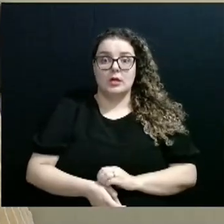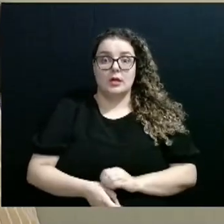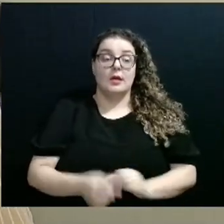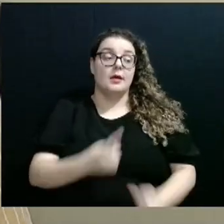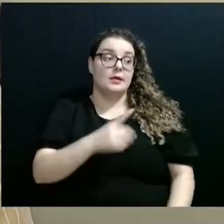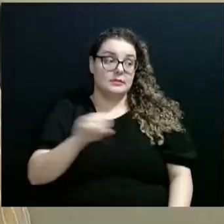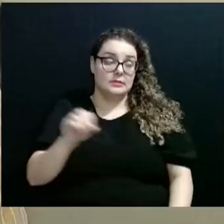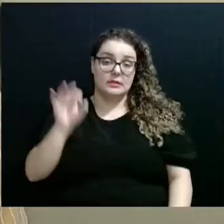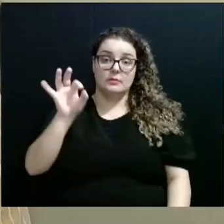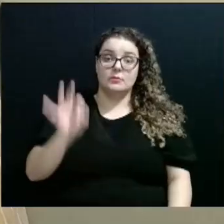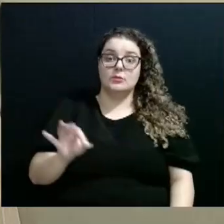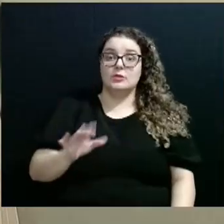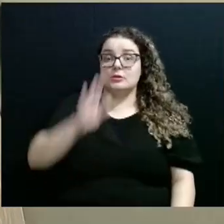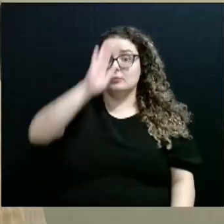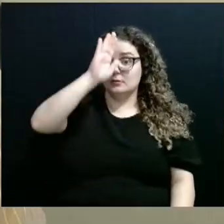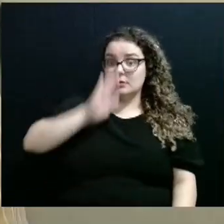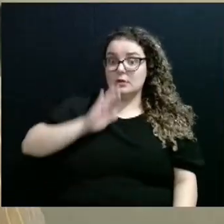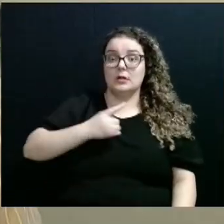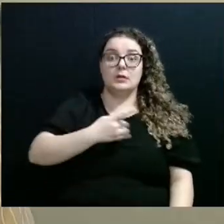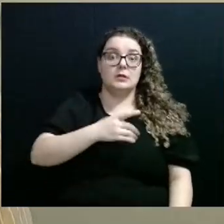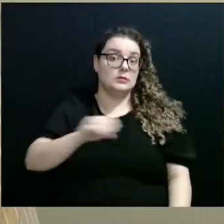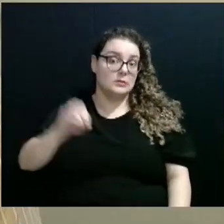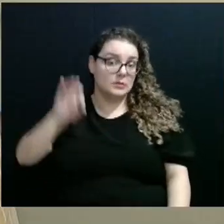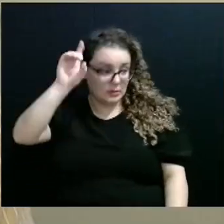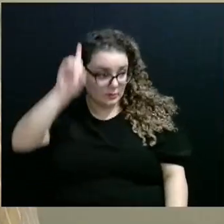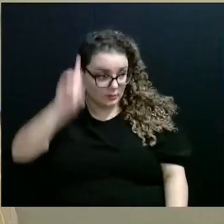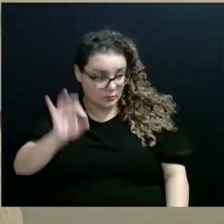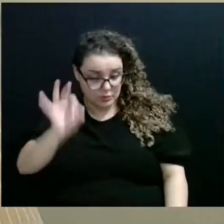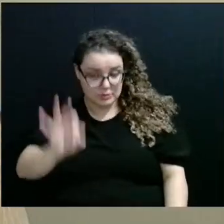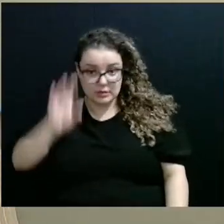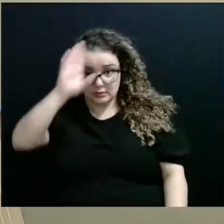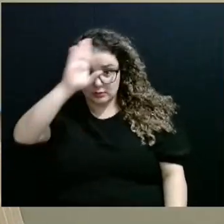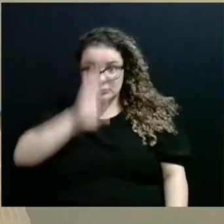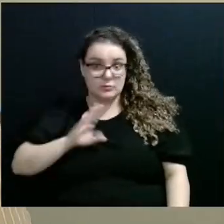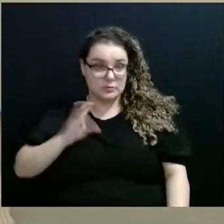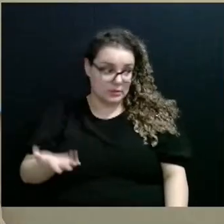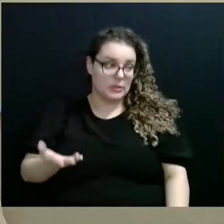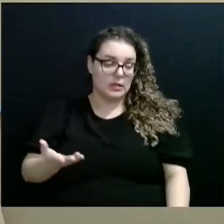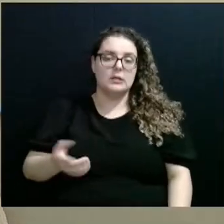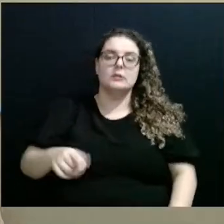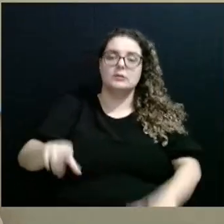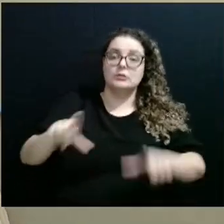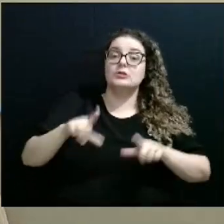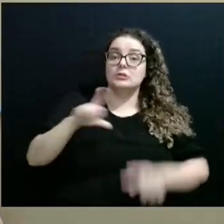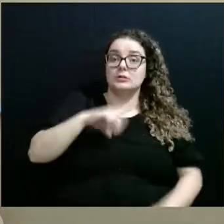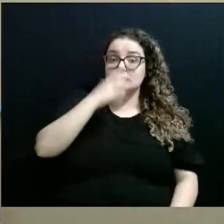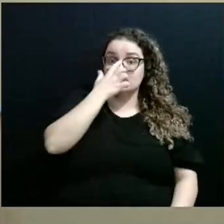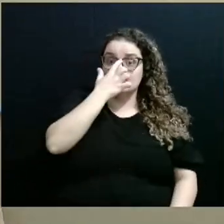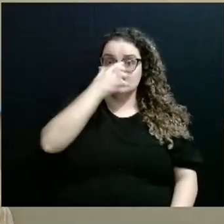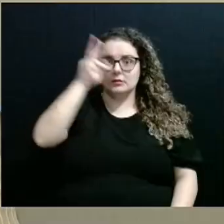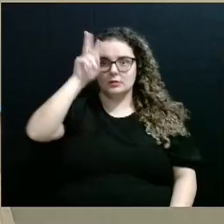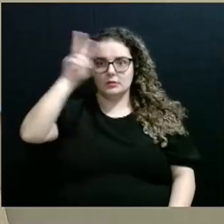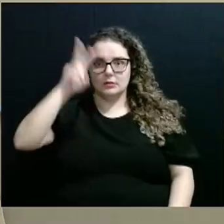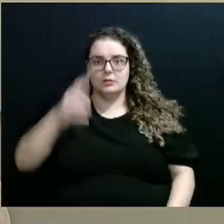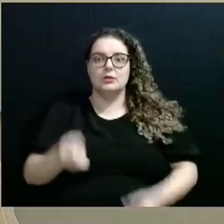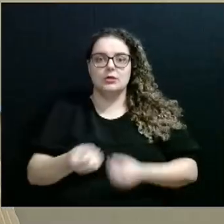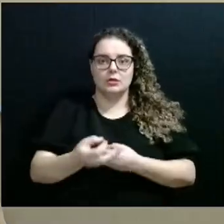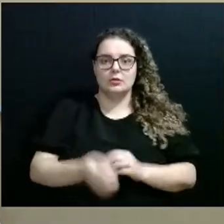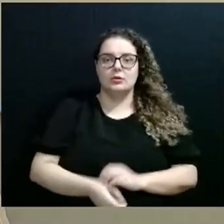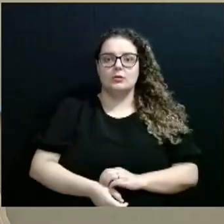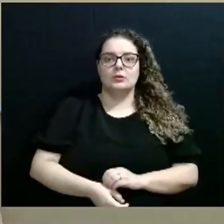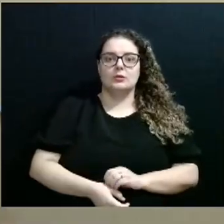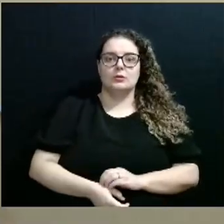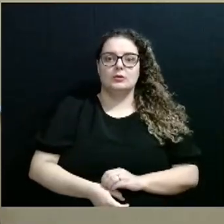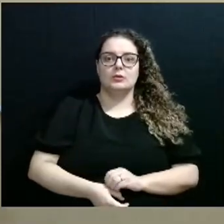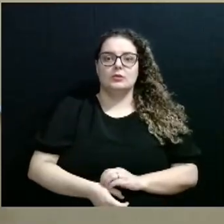gratuito, 100% na prática e ainda tem o certificado. Então, relembrando, né, as informações estão no